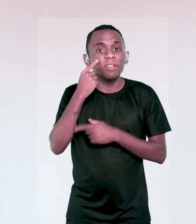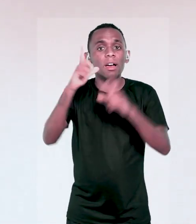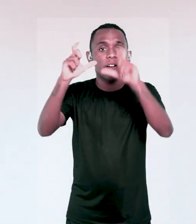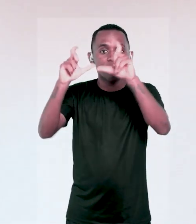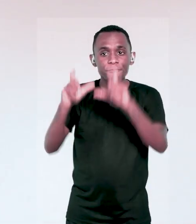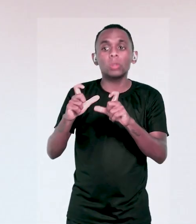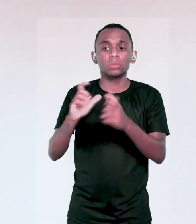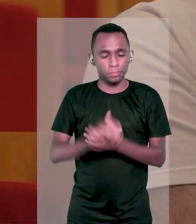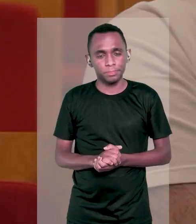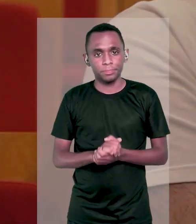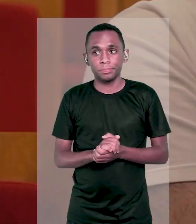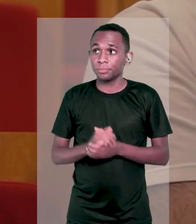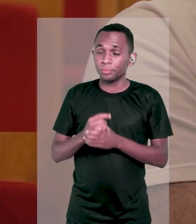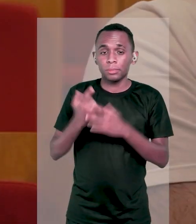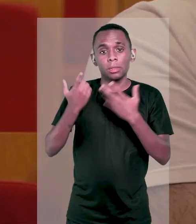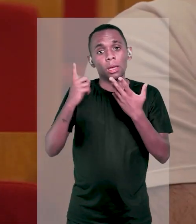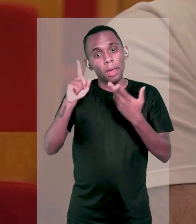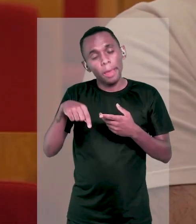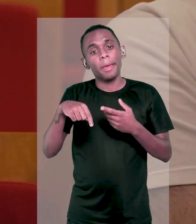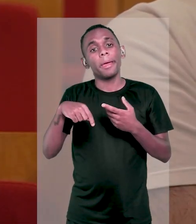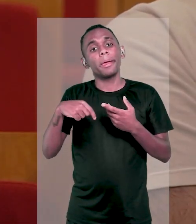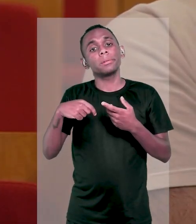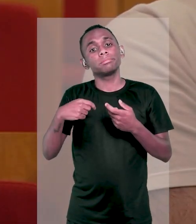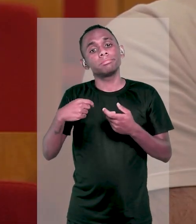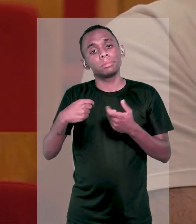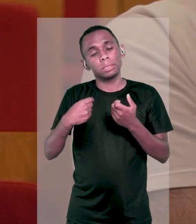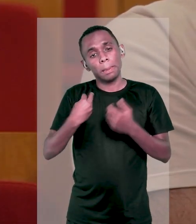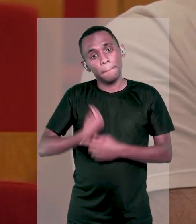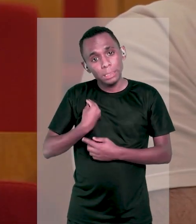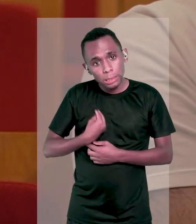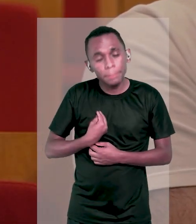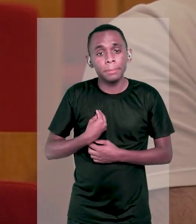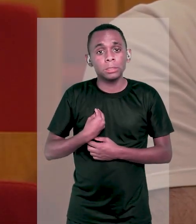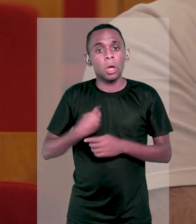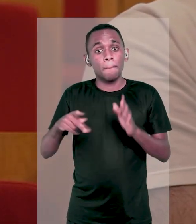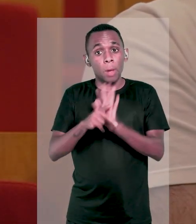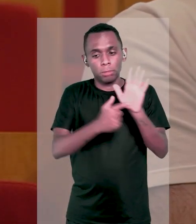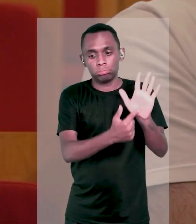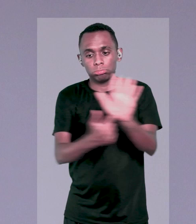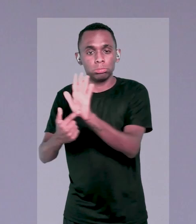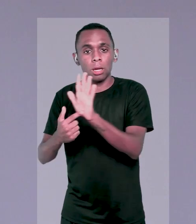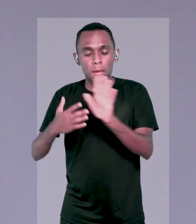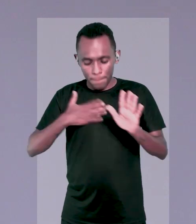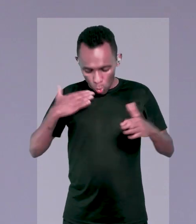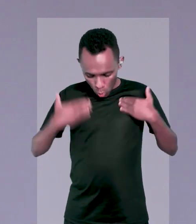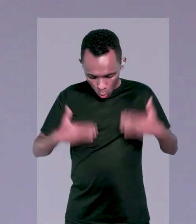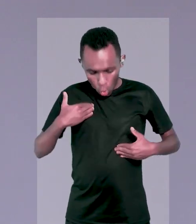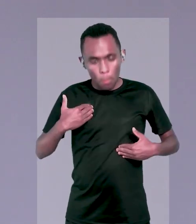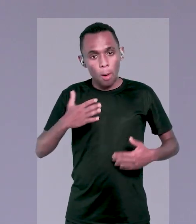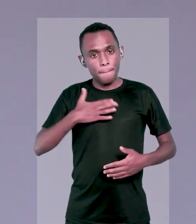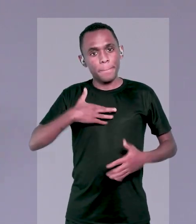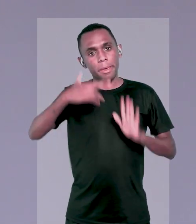exposição que se chama Meu Corpo, Minha Morada. Uma espectadora assiste a palestra de Jorge. E que